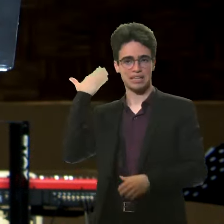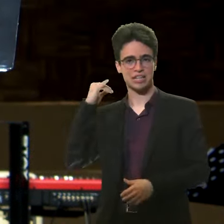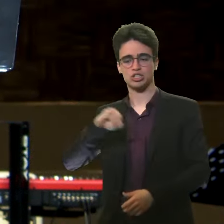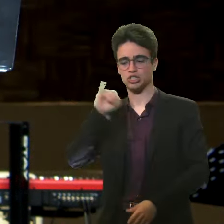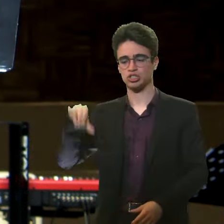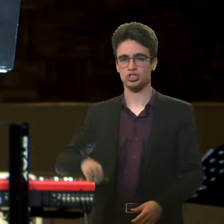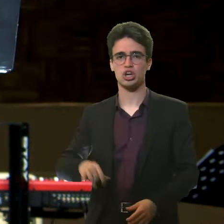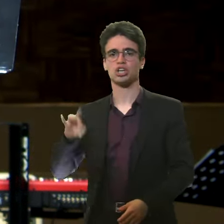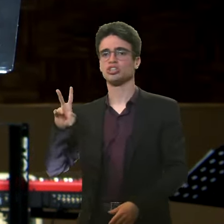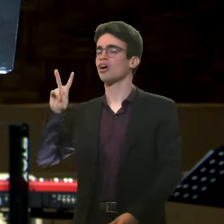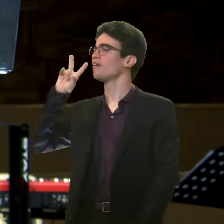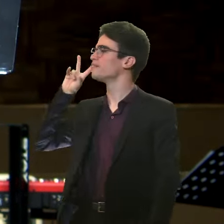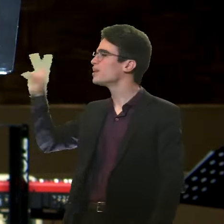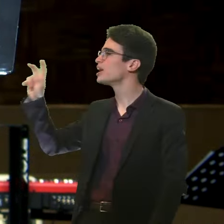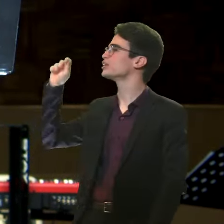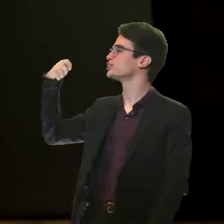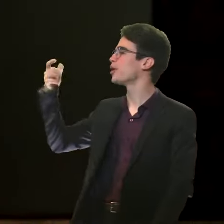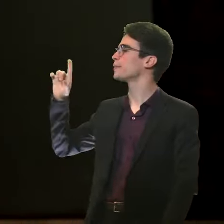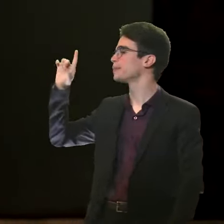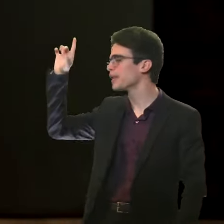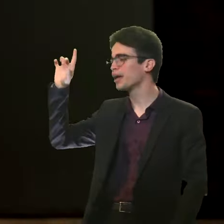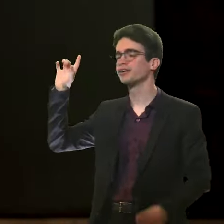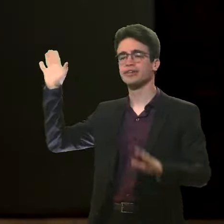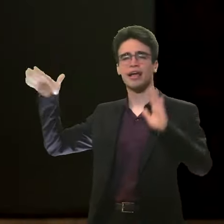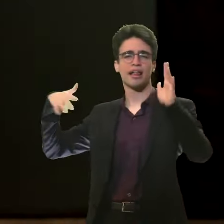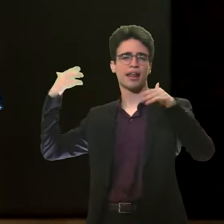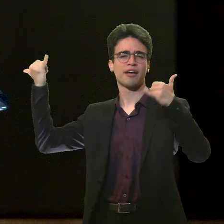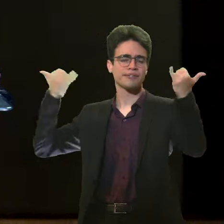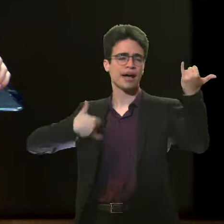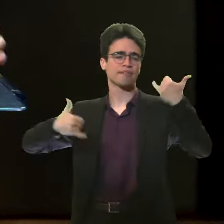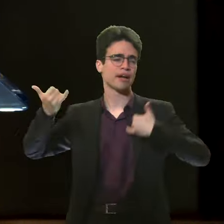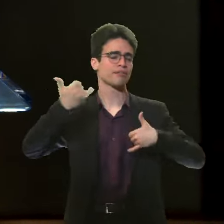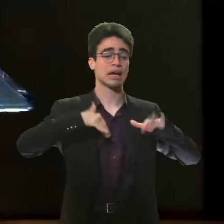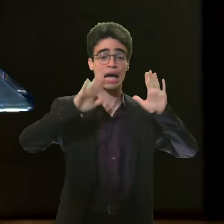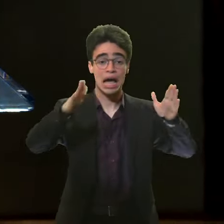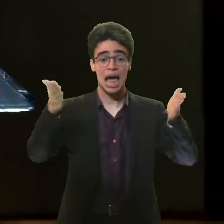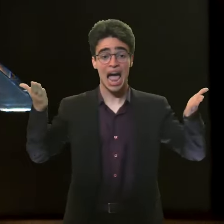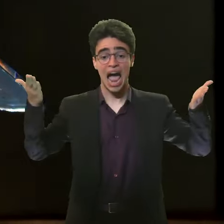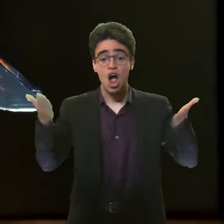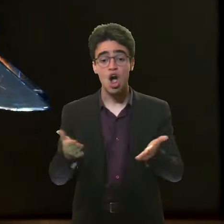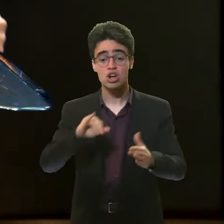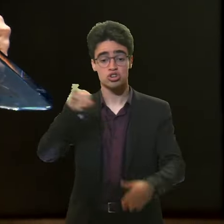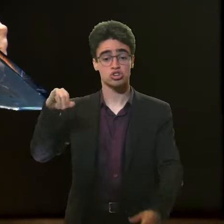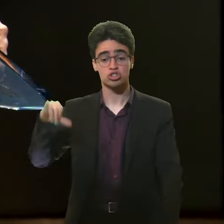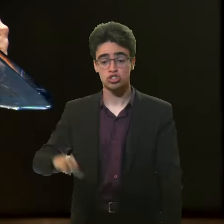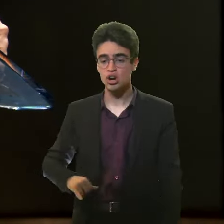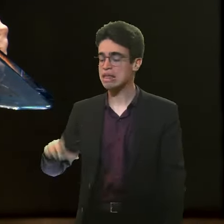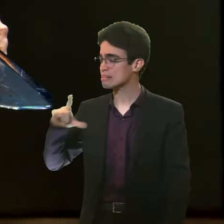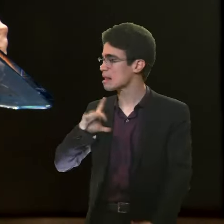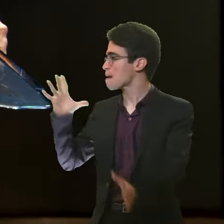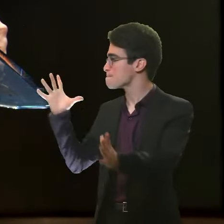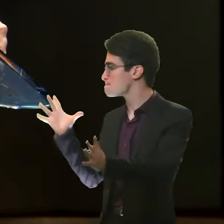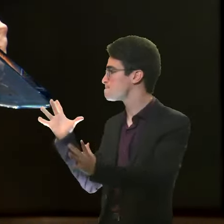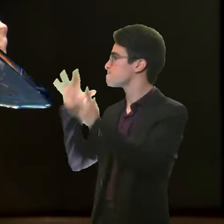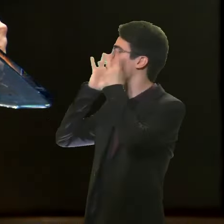falar sobre Deus e buscava a Deus só de ouvir falar, agora ele saiu vendo a Deus.